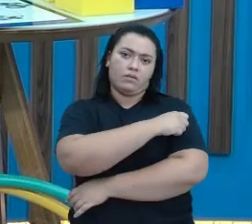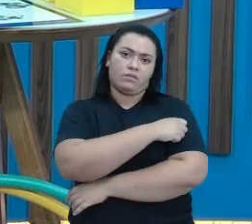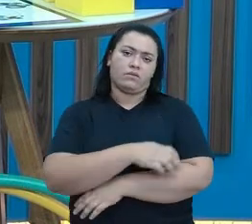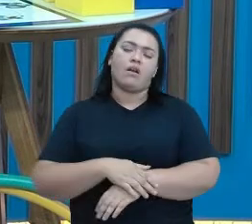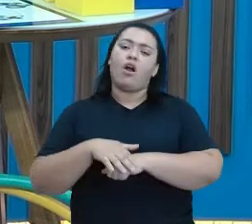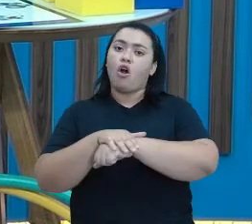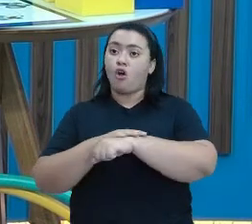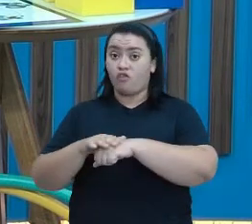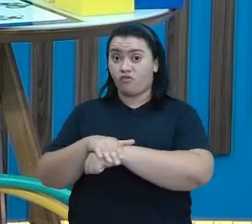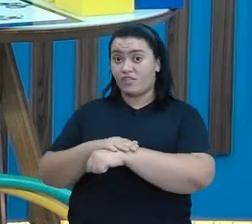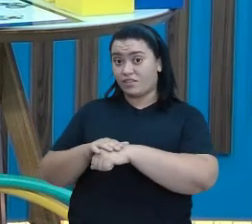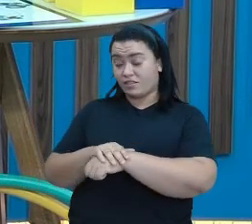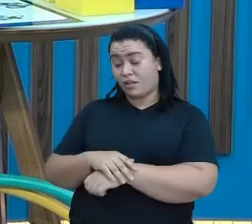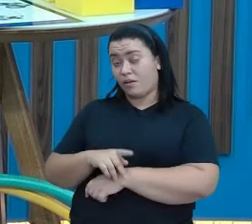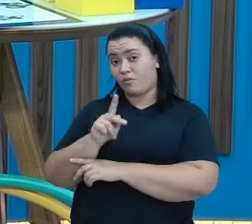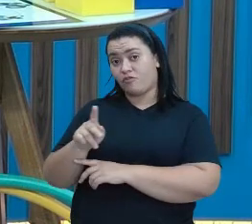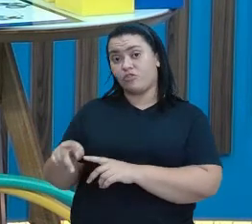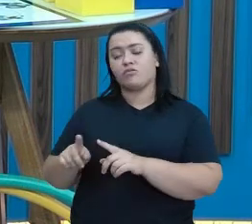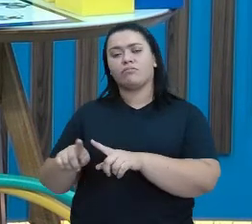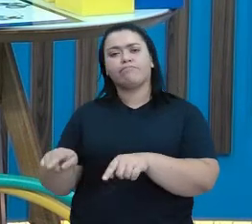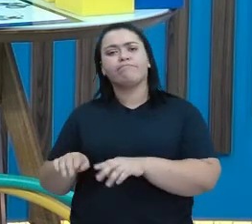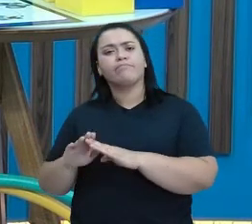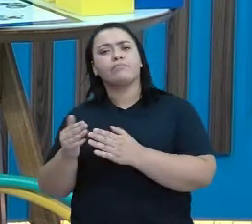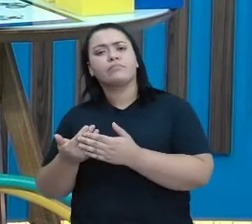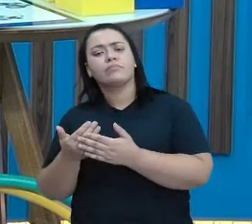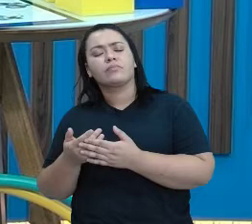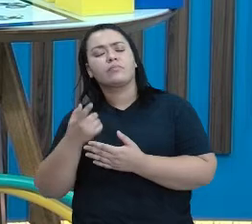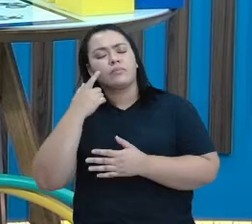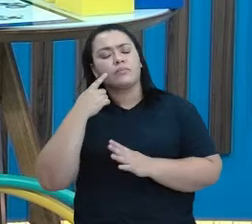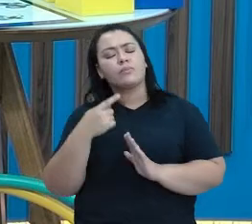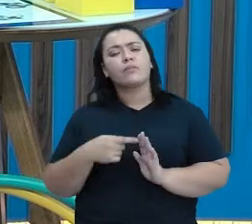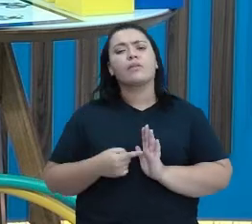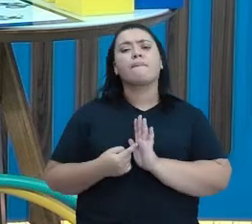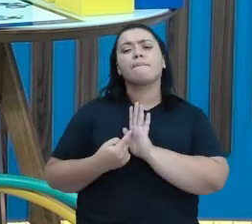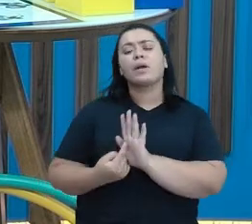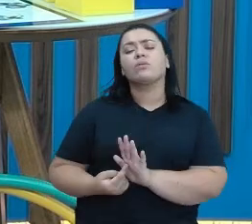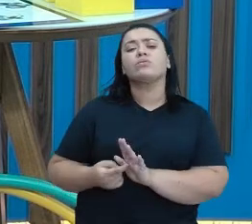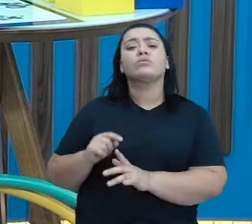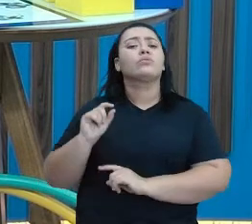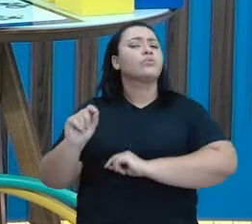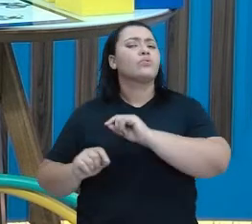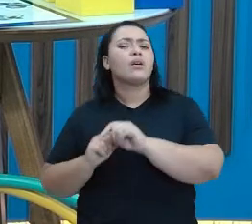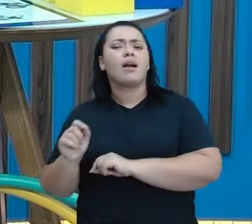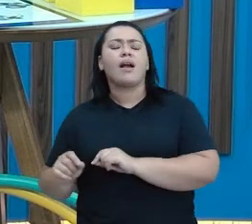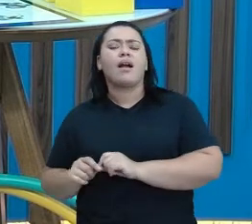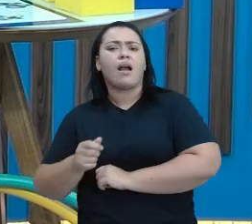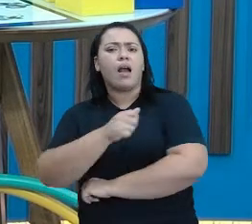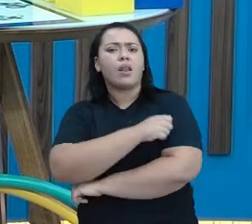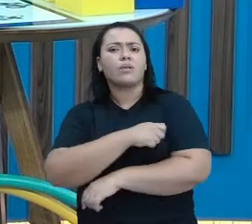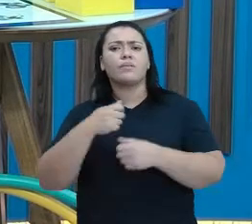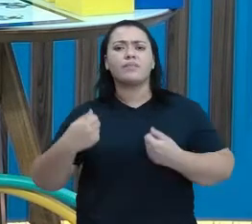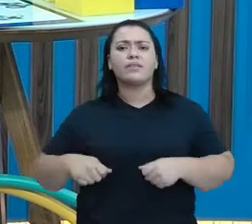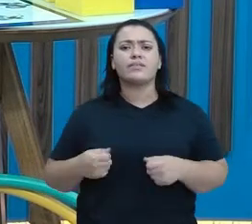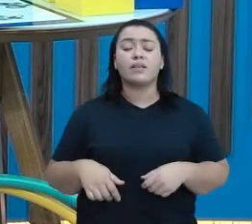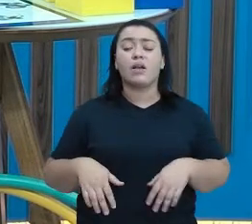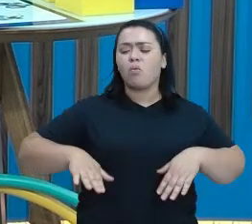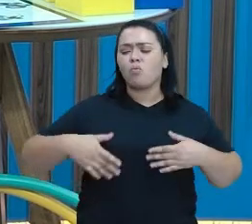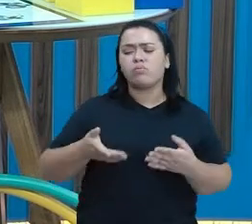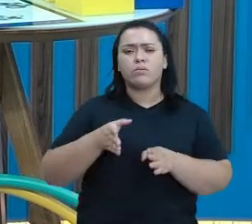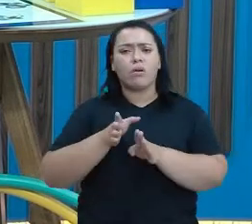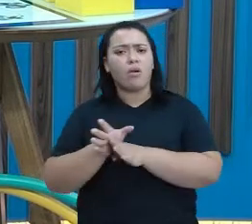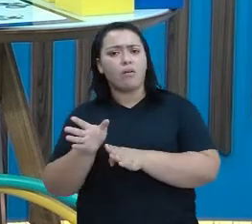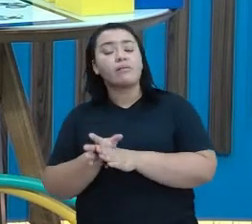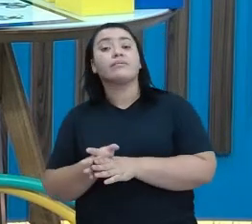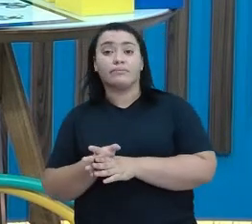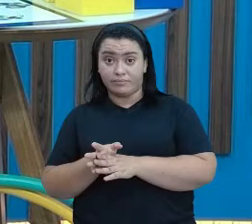o professor da sala regular, colocar para esse professor o que esse estudante precisa, uma orientação, né?